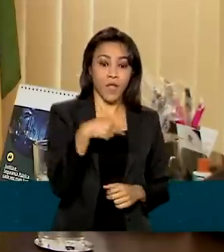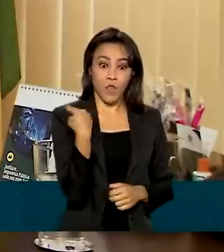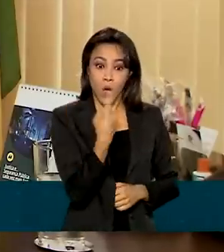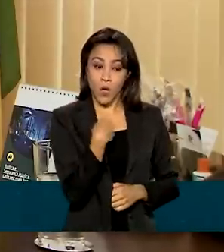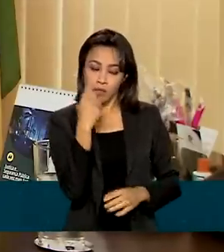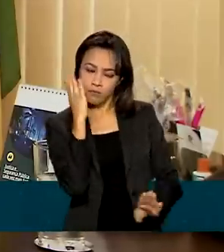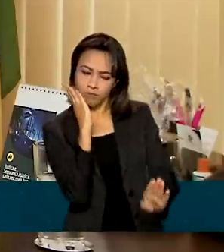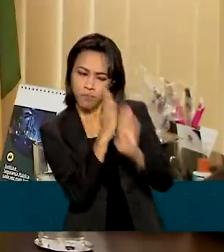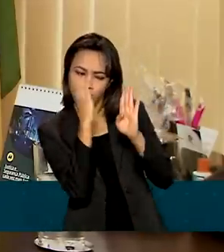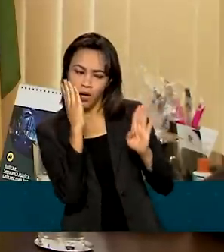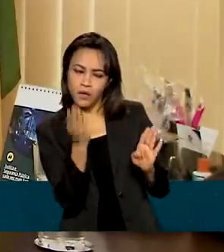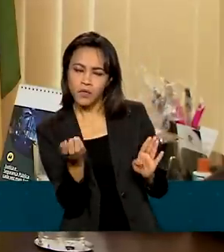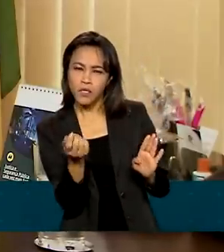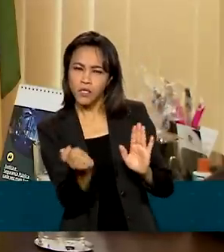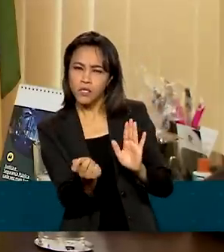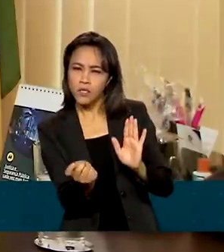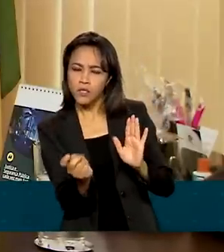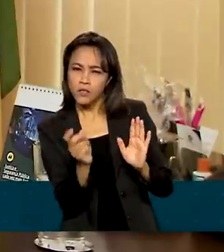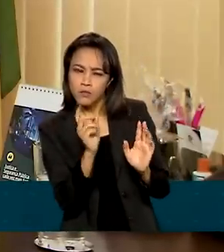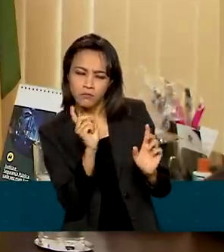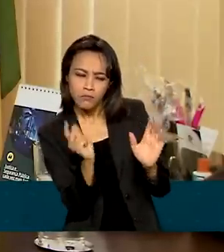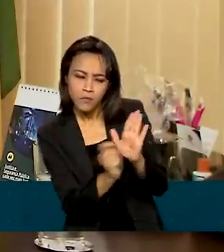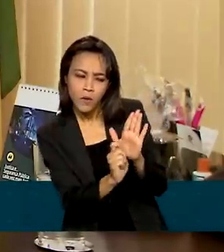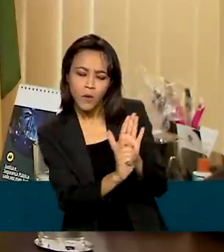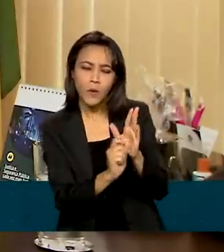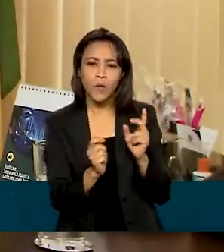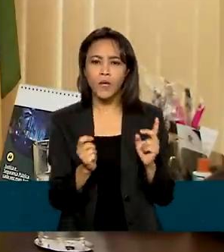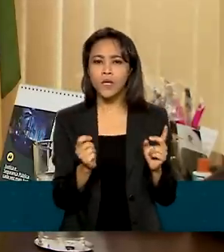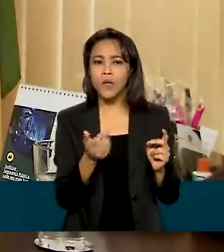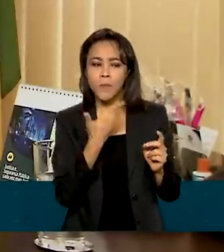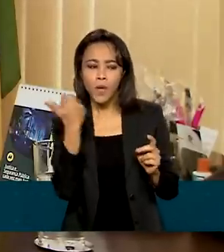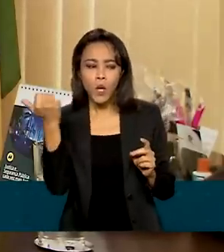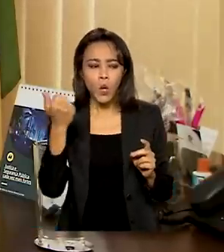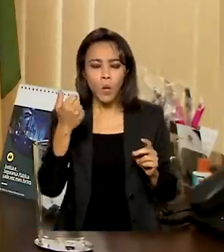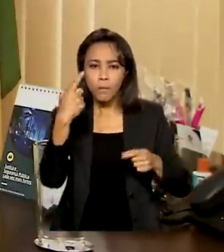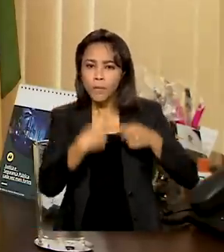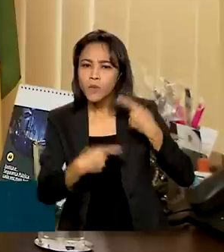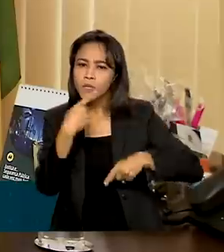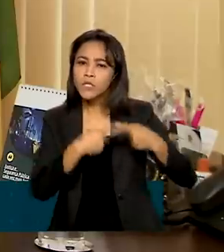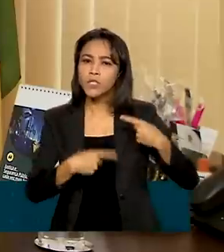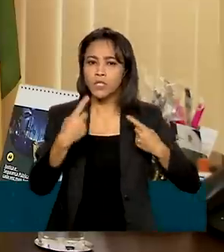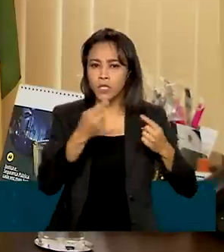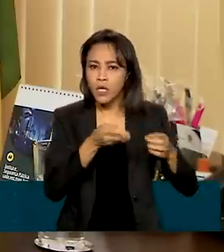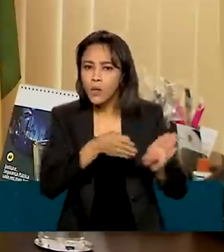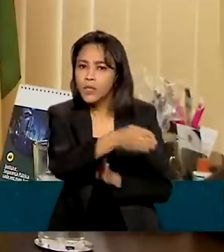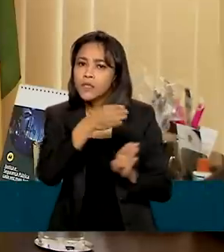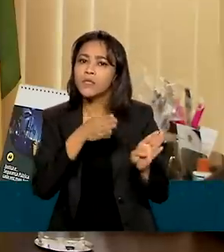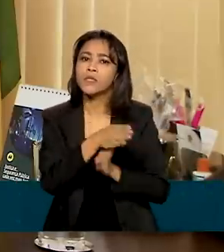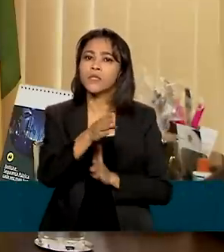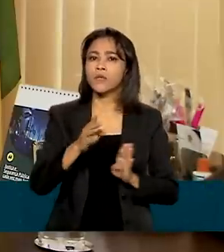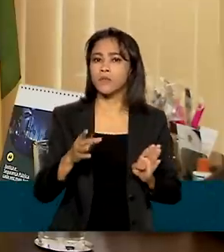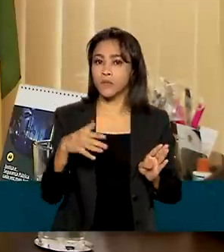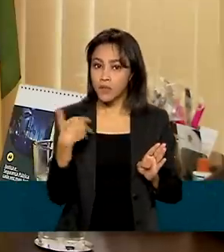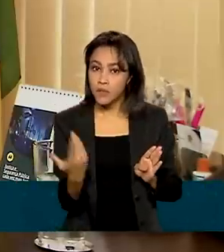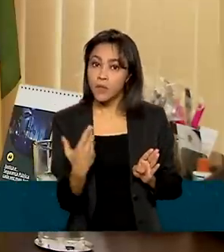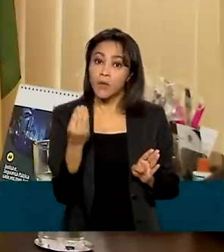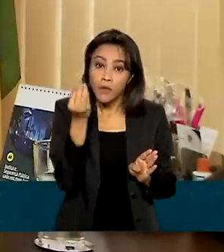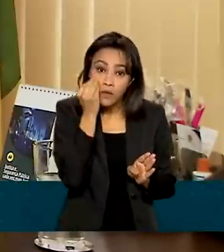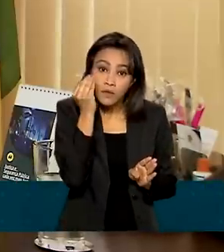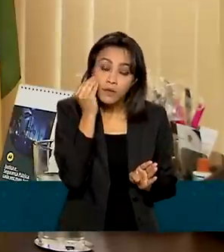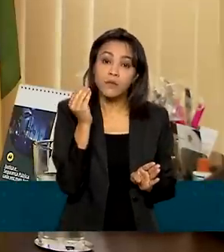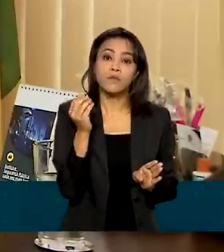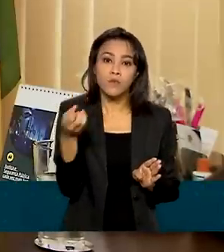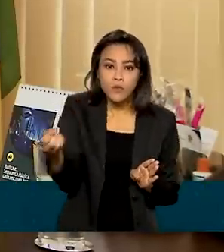drogas disciplinamos a melhor política para enfrentamento dela enfim Tentamos com